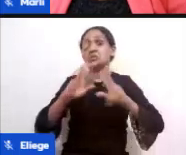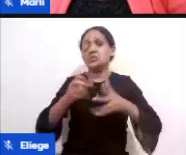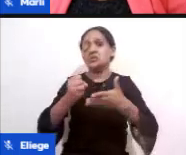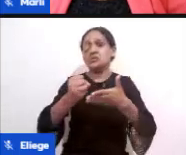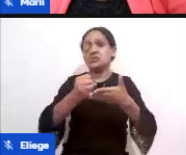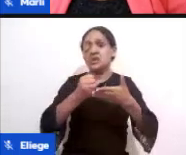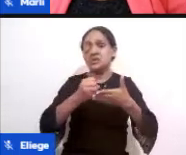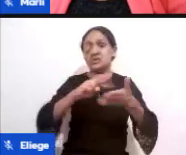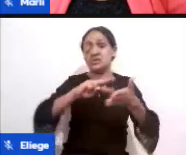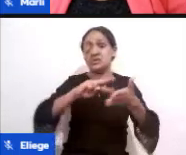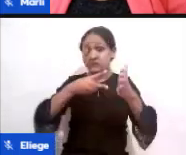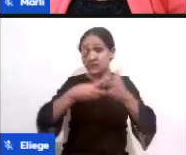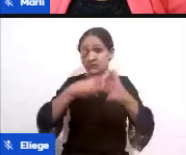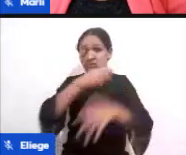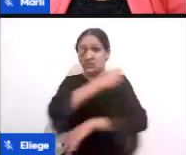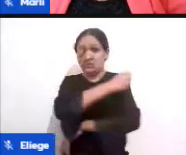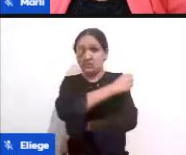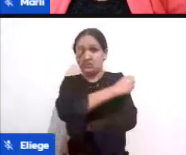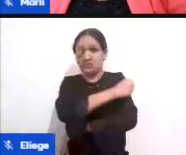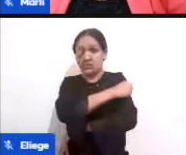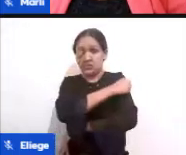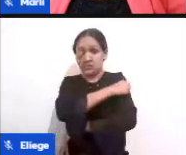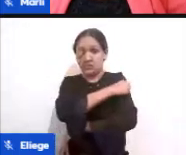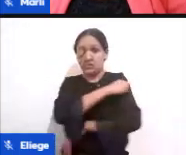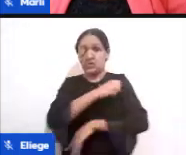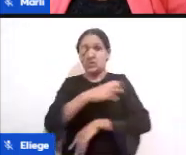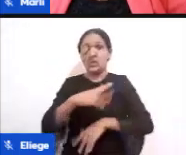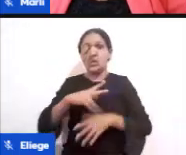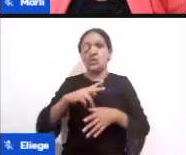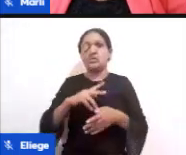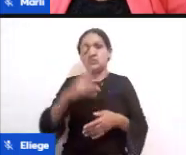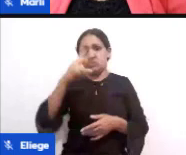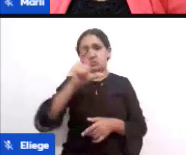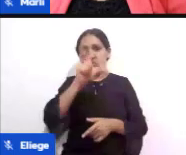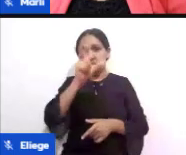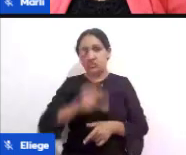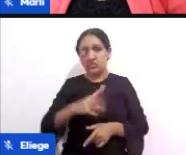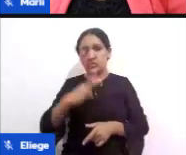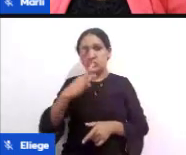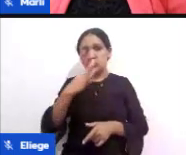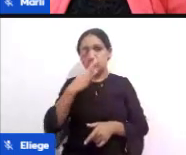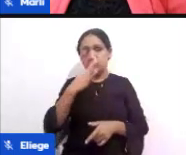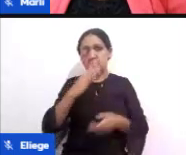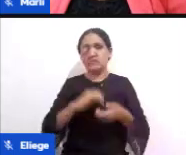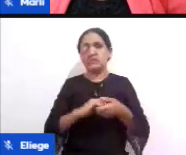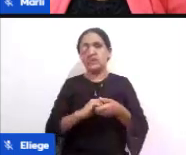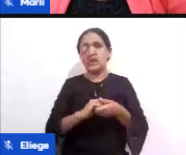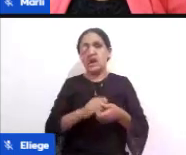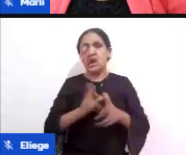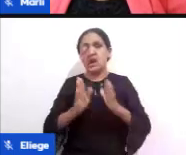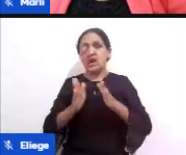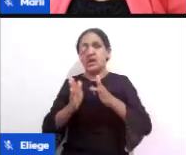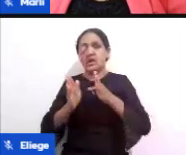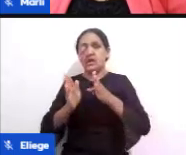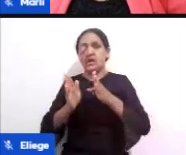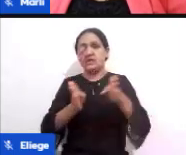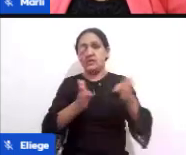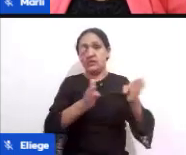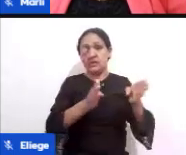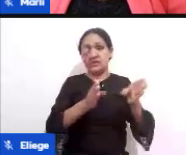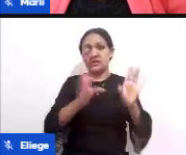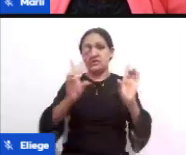aluno, para esse sujeito do conhecimento. Então, a sequência didática